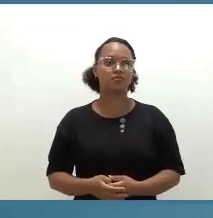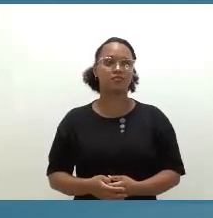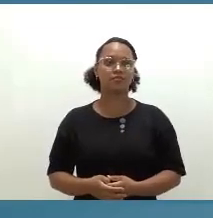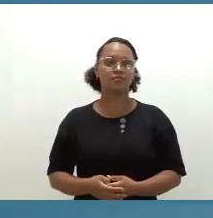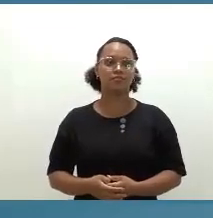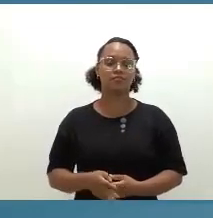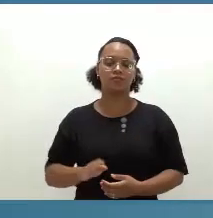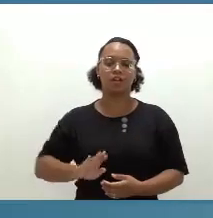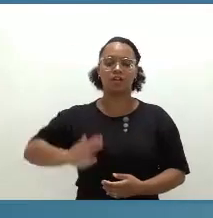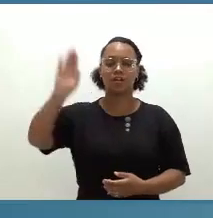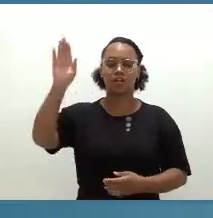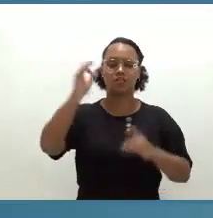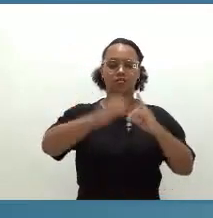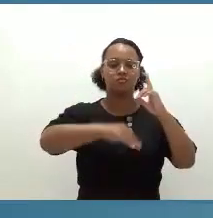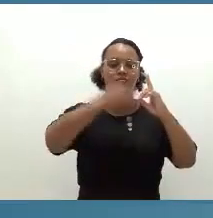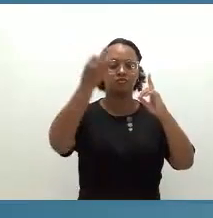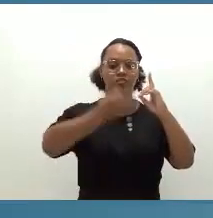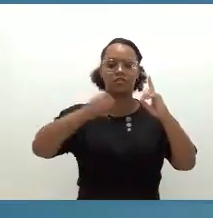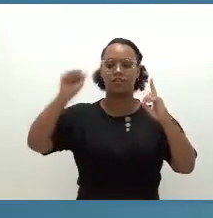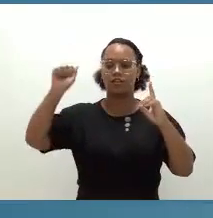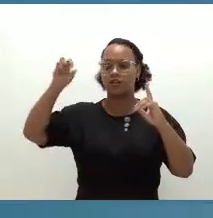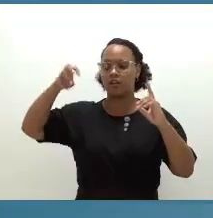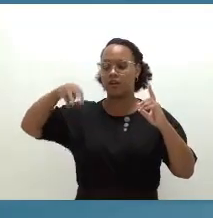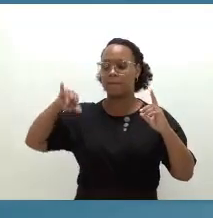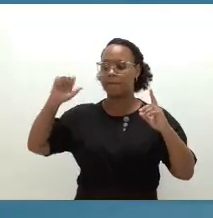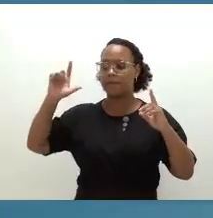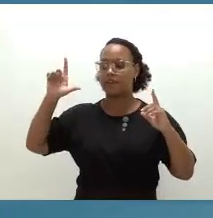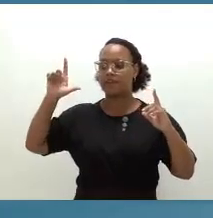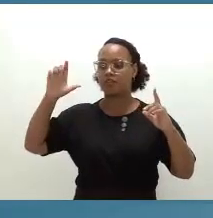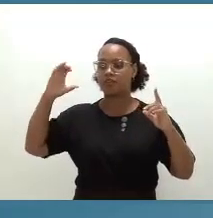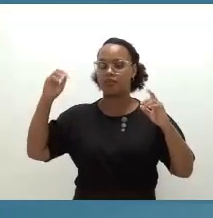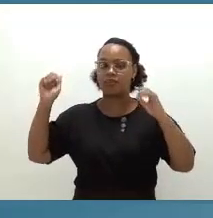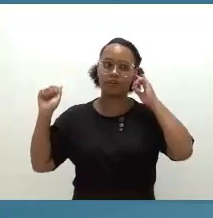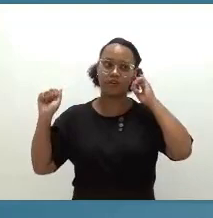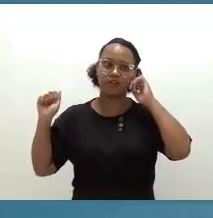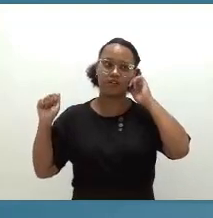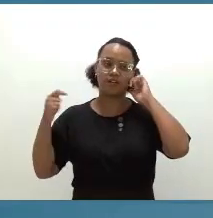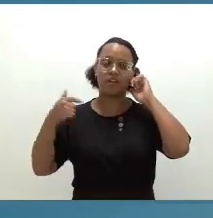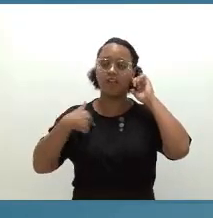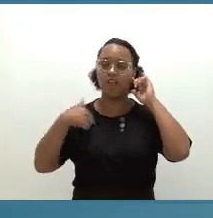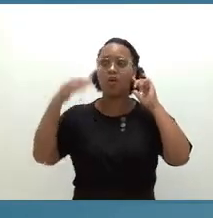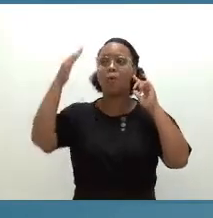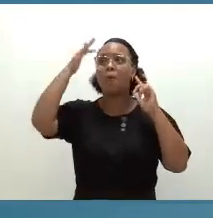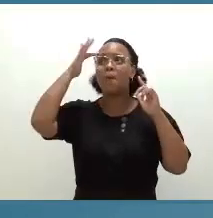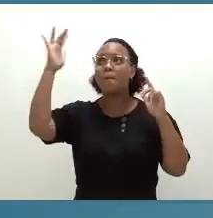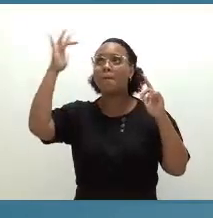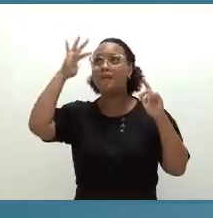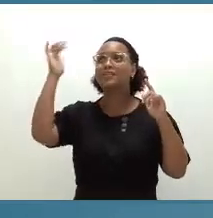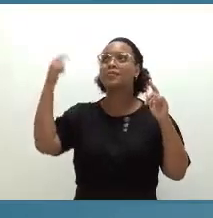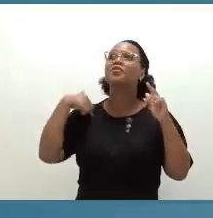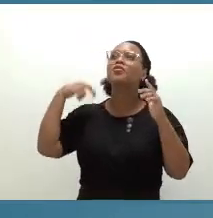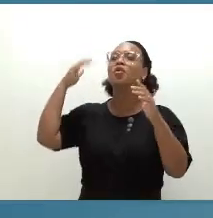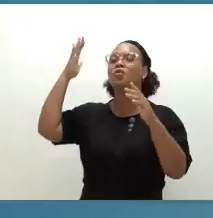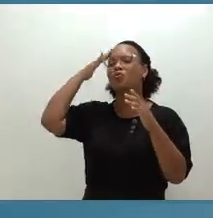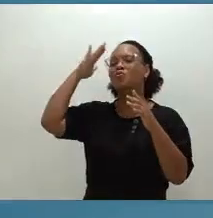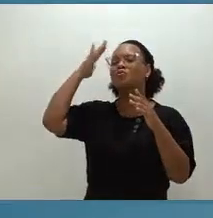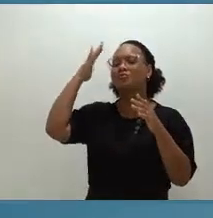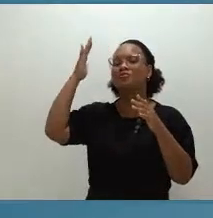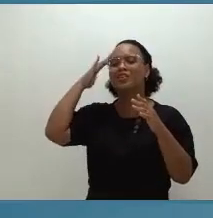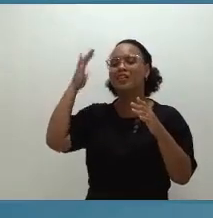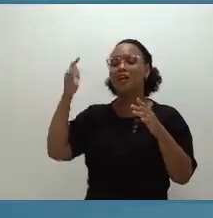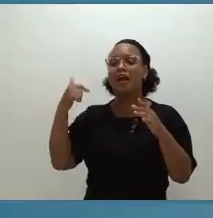Amilca. Eu tenho também uns correios, né, de lei e pensamento. Então, acho que o pensamento da doutora Kedma não é